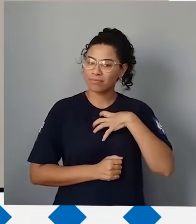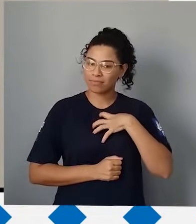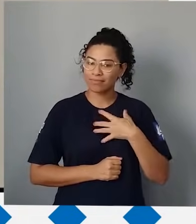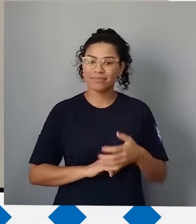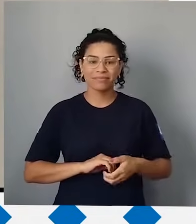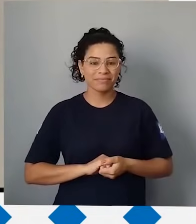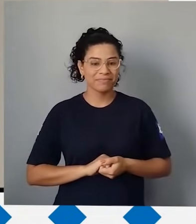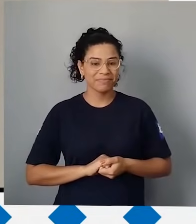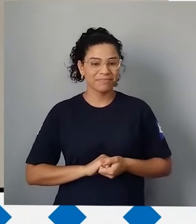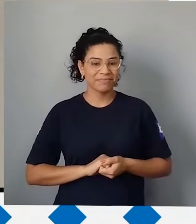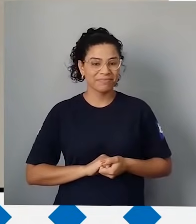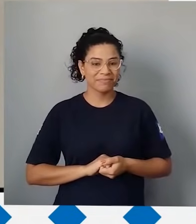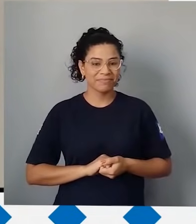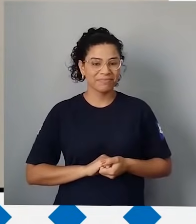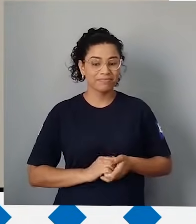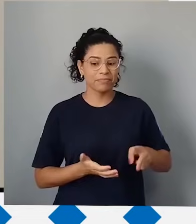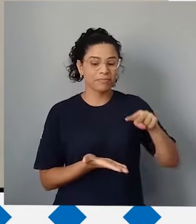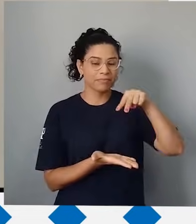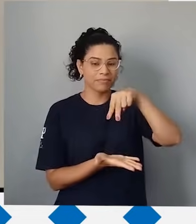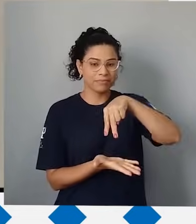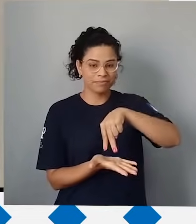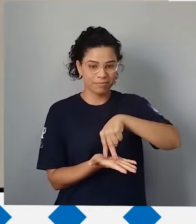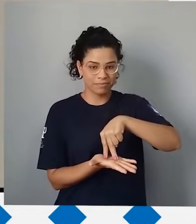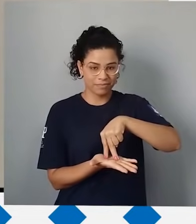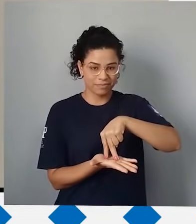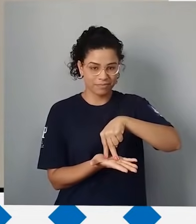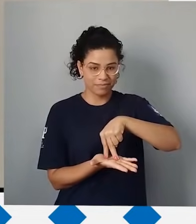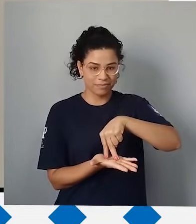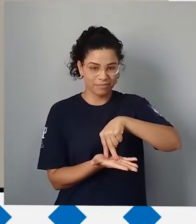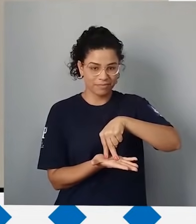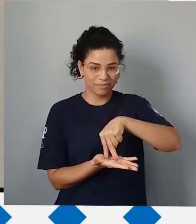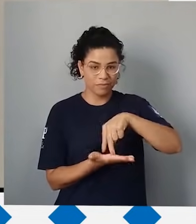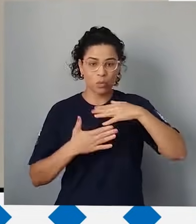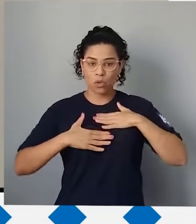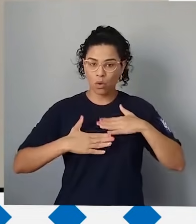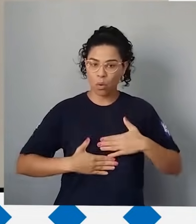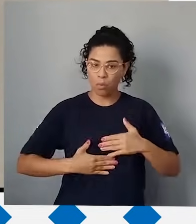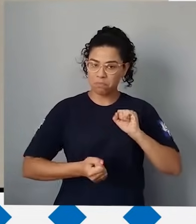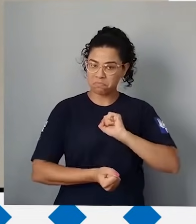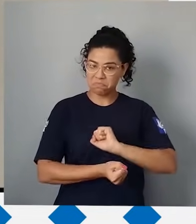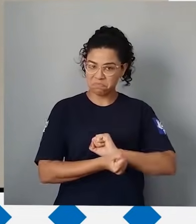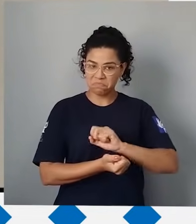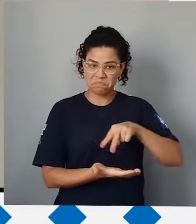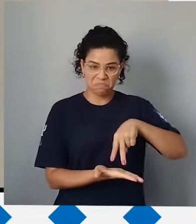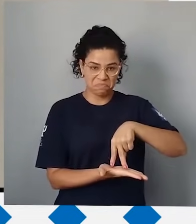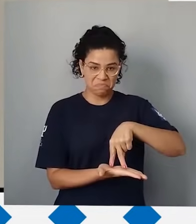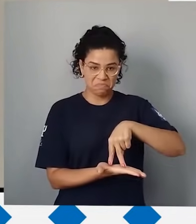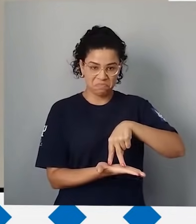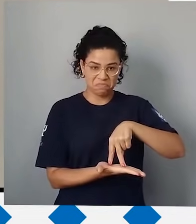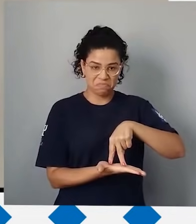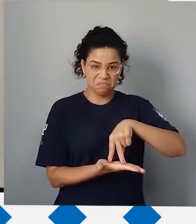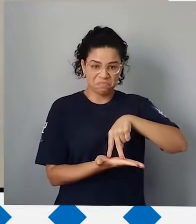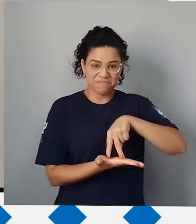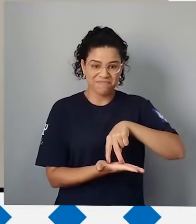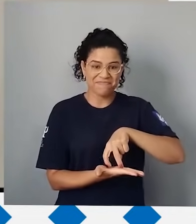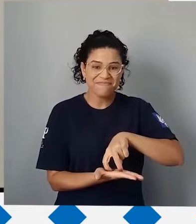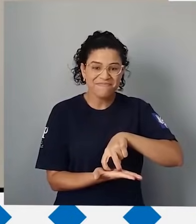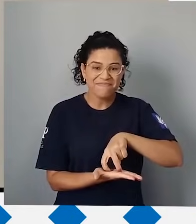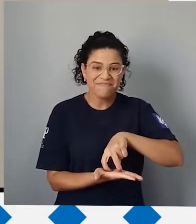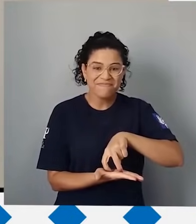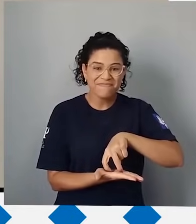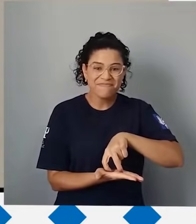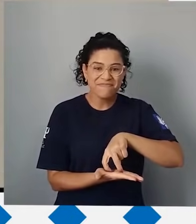menos assim. Se mama, você fica em pé com o corpo parado. Ka, você dá